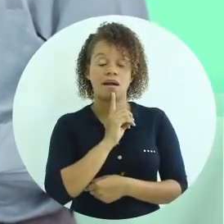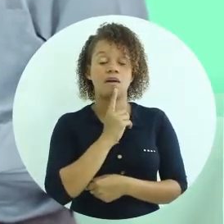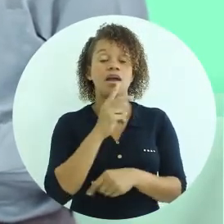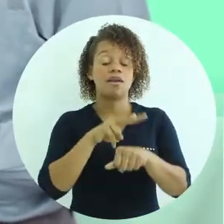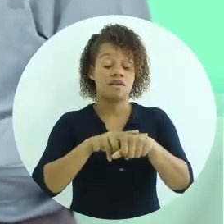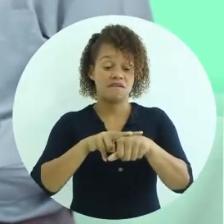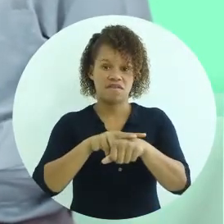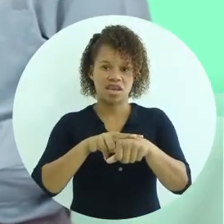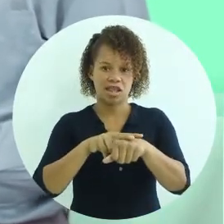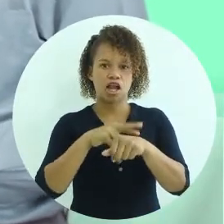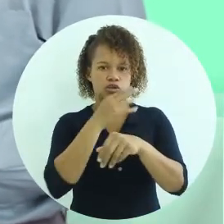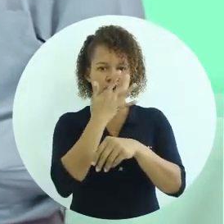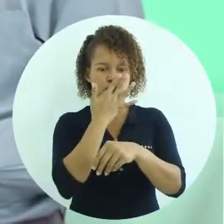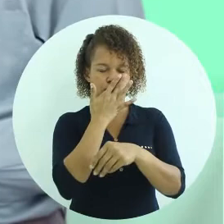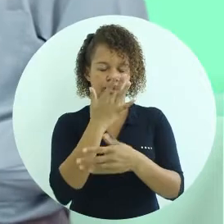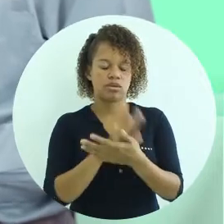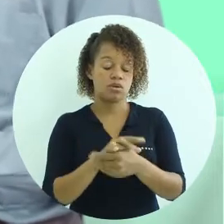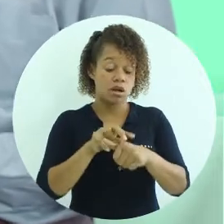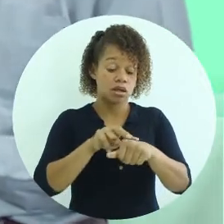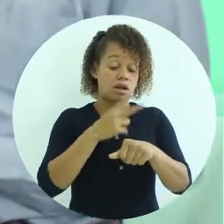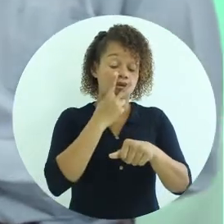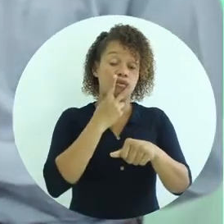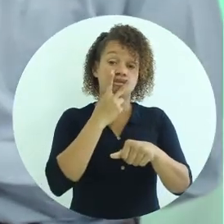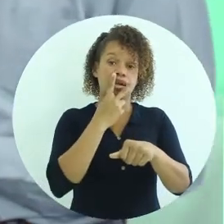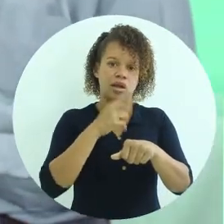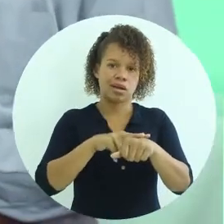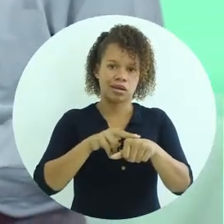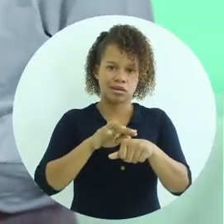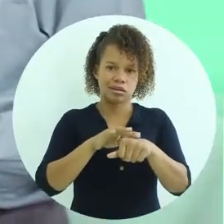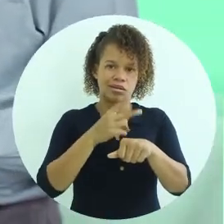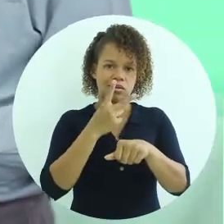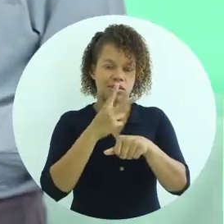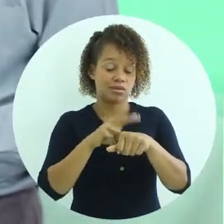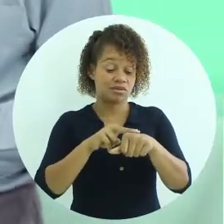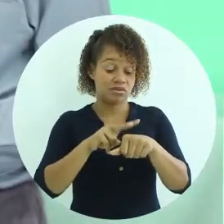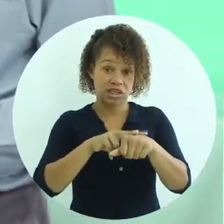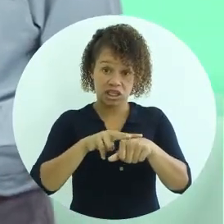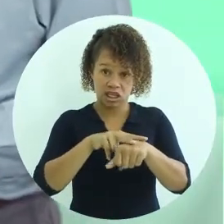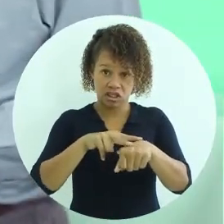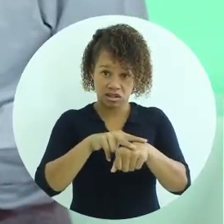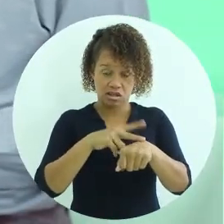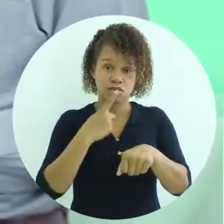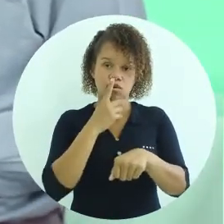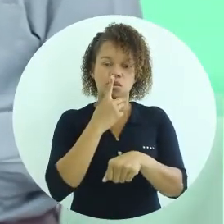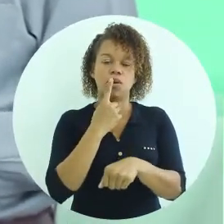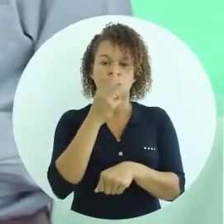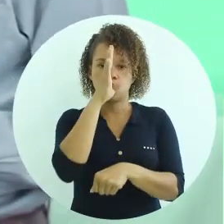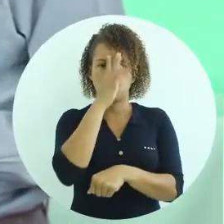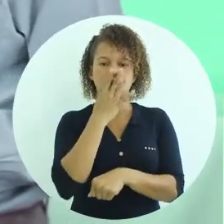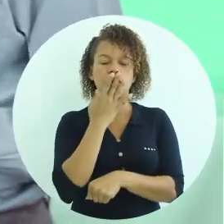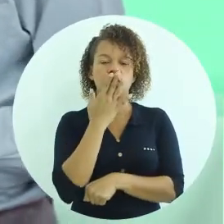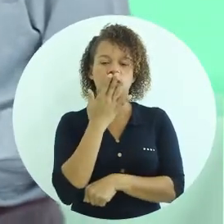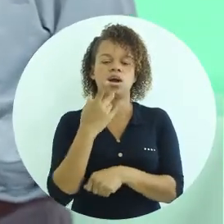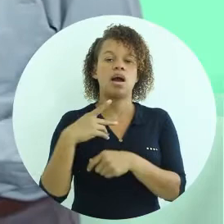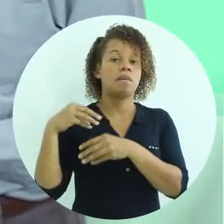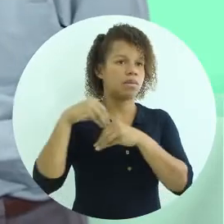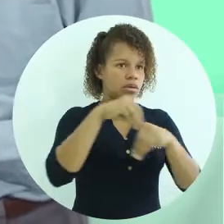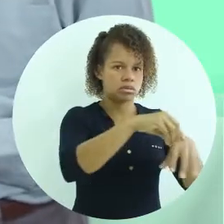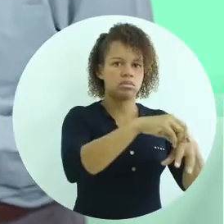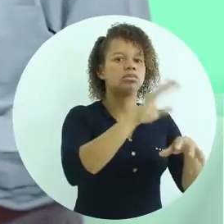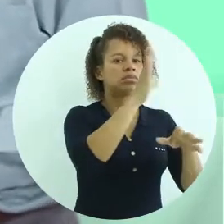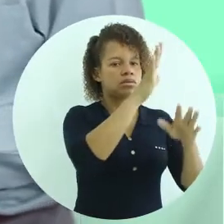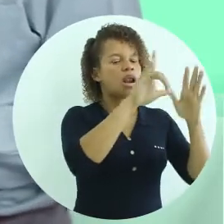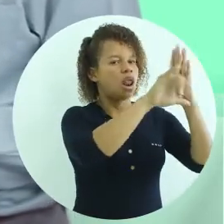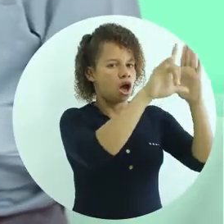verde. Quando dá canal verde, a carga é automaticamente liberada e já pode seguir para meu armazém. Quando dá